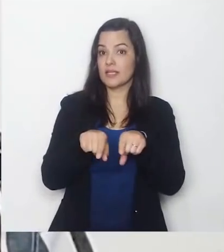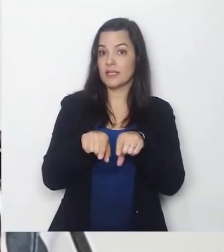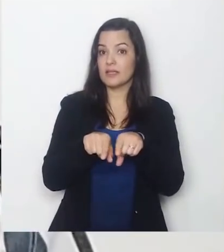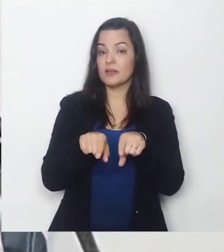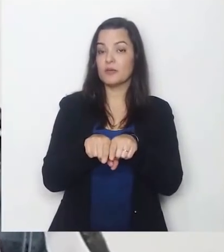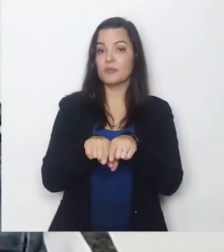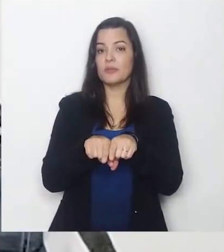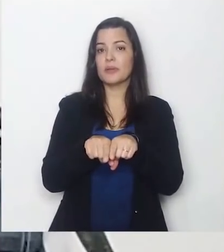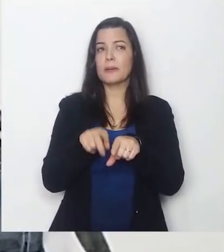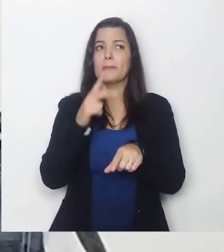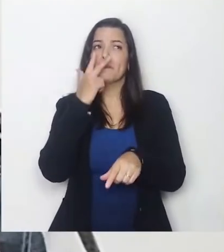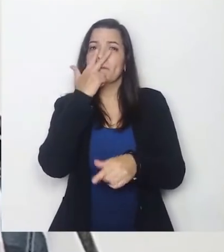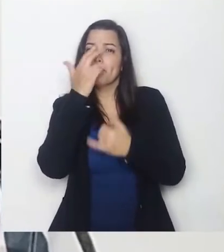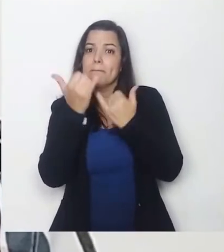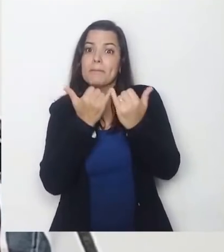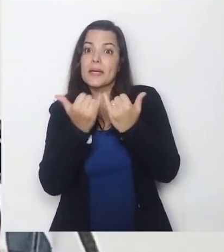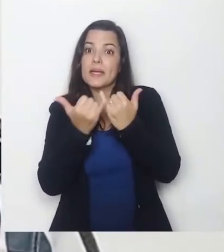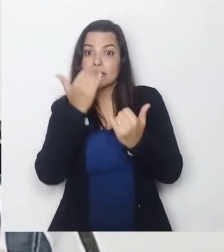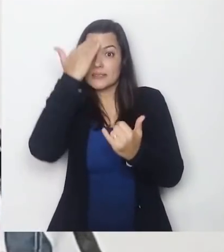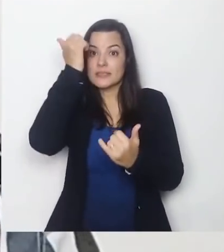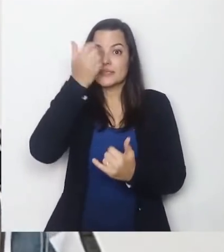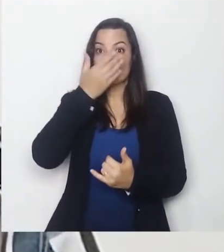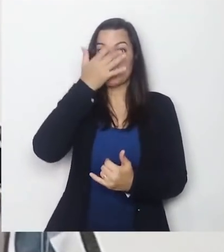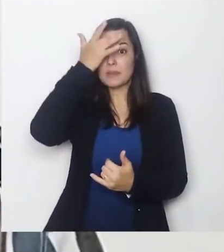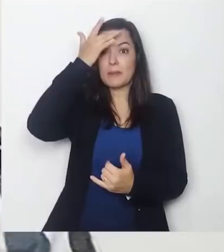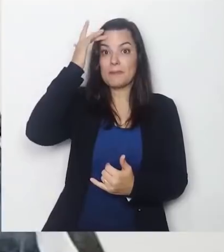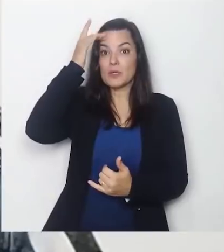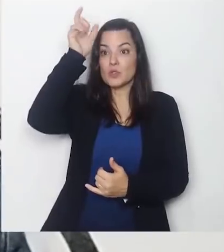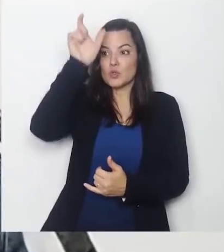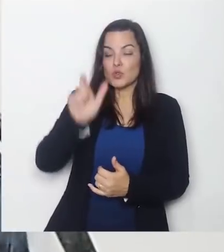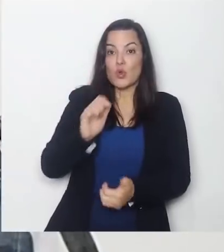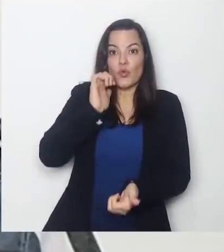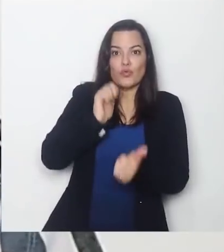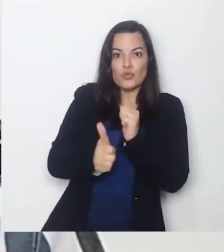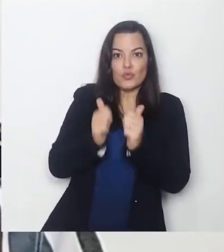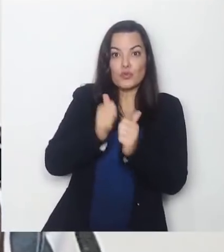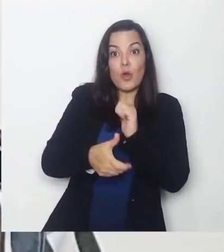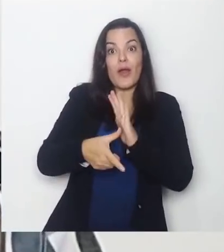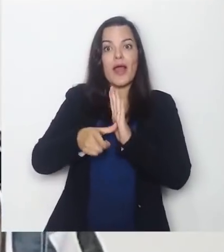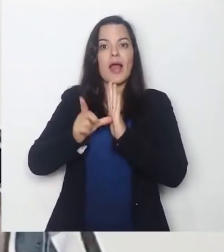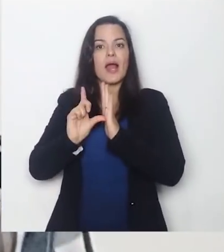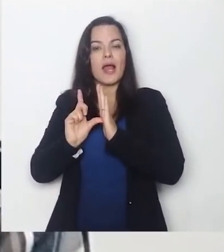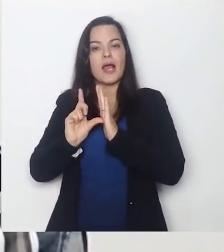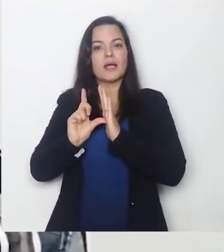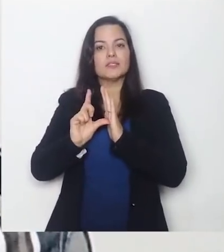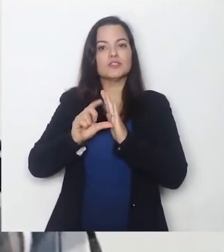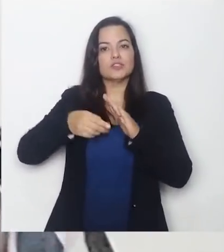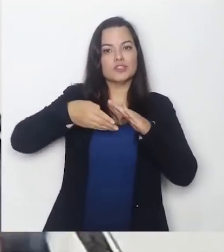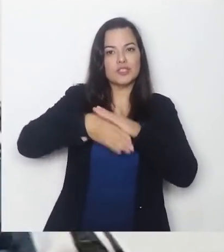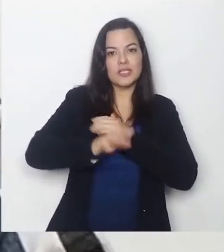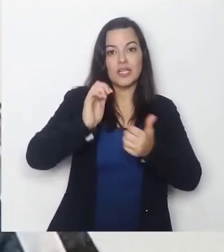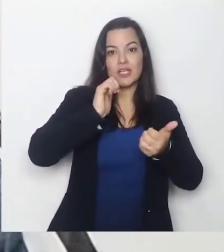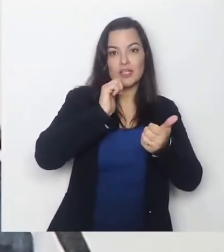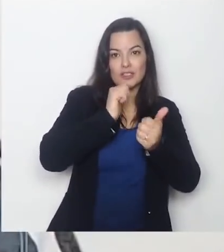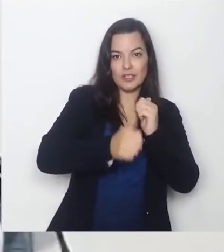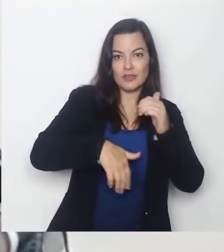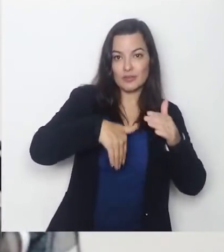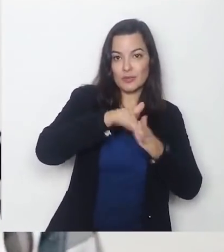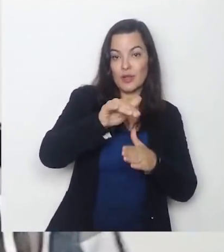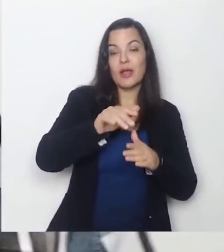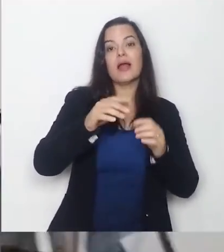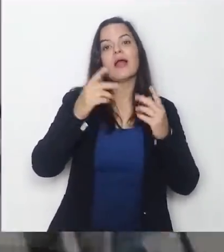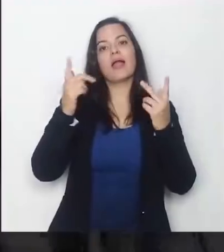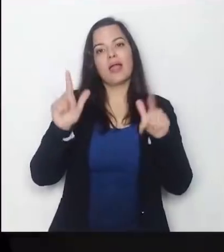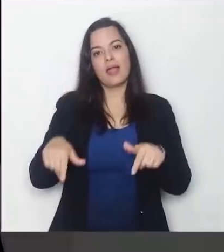Isso também parecendo até um jogador de futebol antes de entrar no campo, que no caso do músico é antes do ensaio ou do